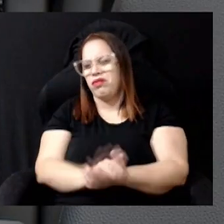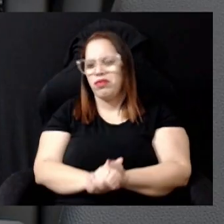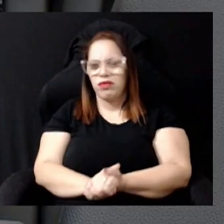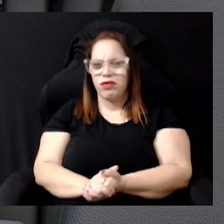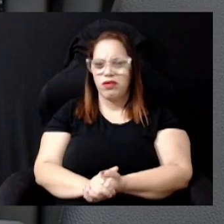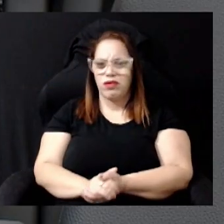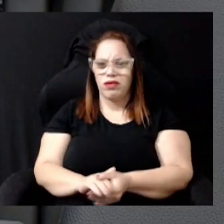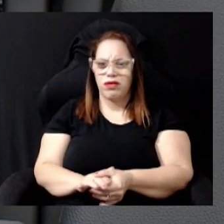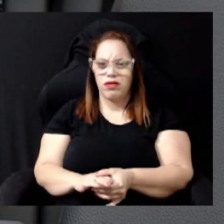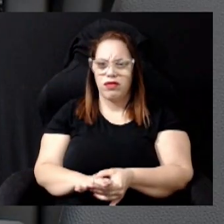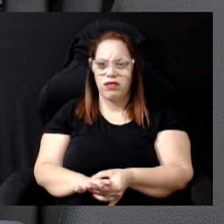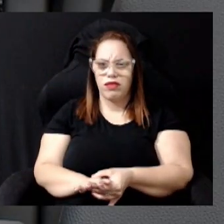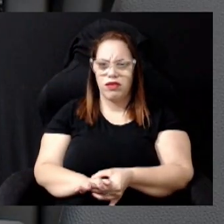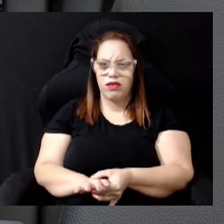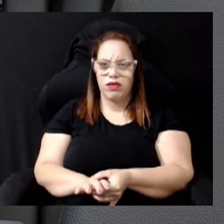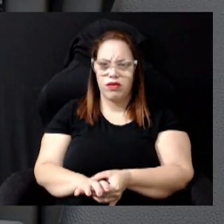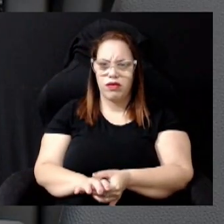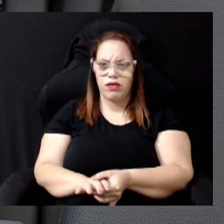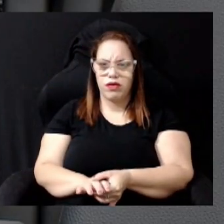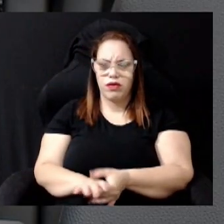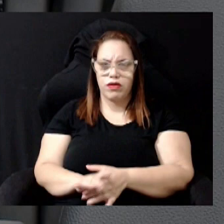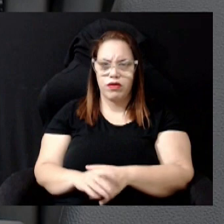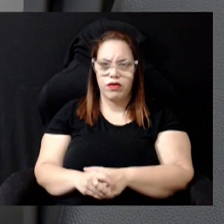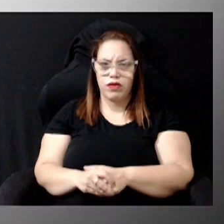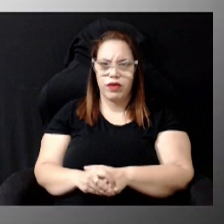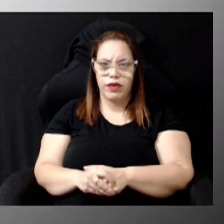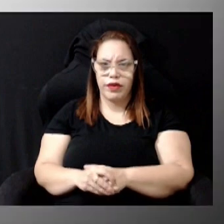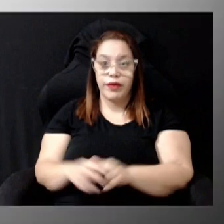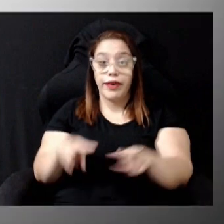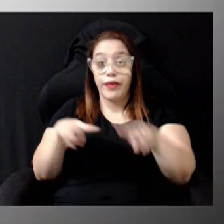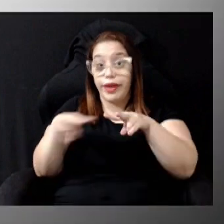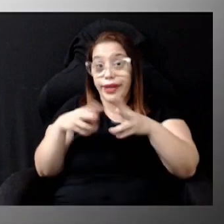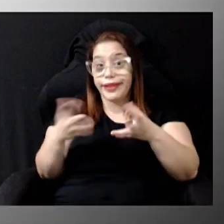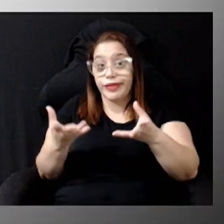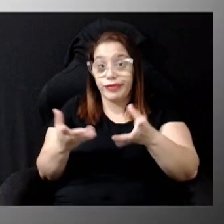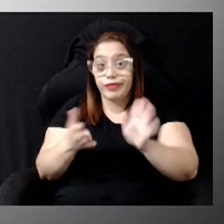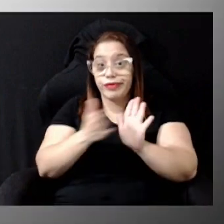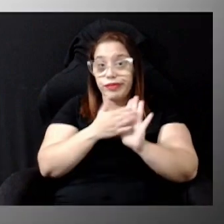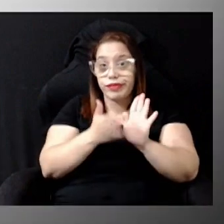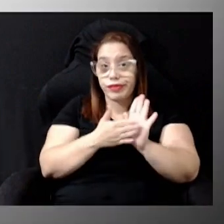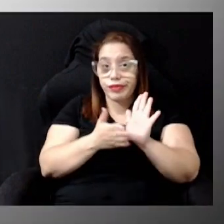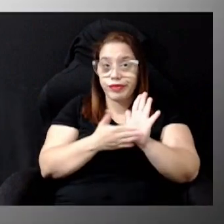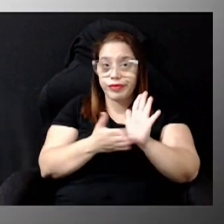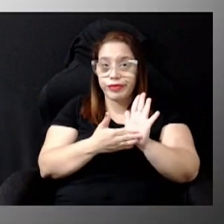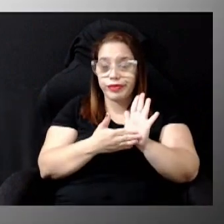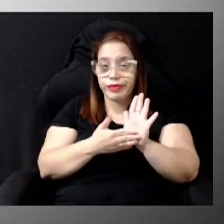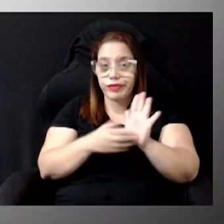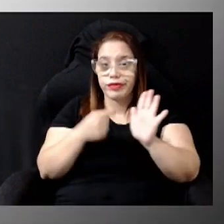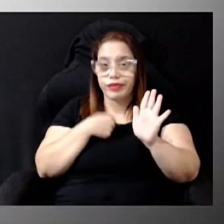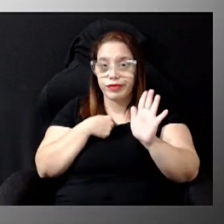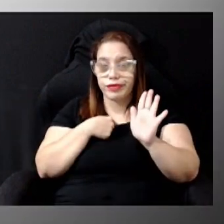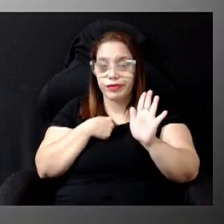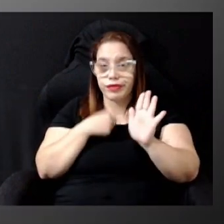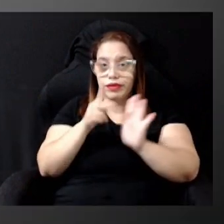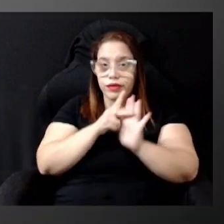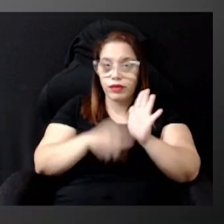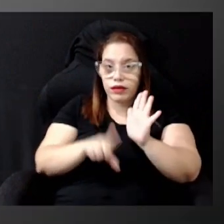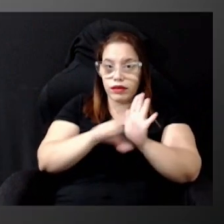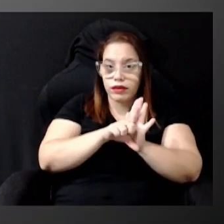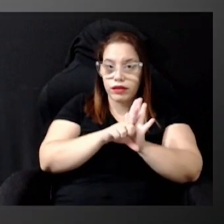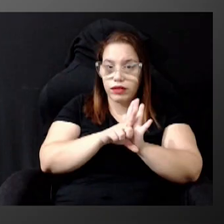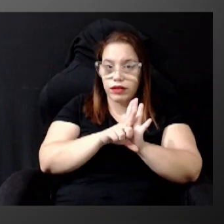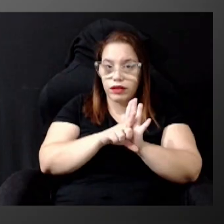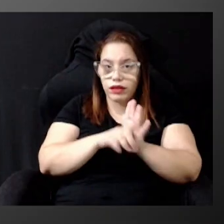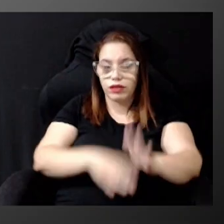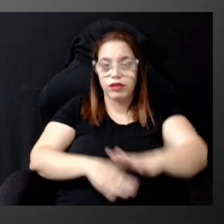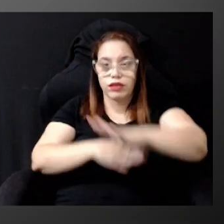uma das principais funções nossas enquanto parlamentar é fiscalizar. Inclusive, eu tenho um projeto de lei que está tramitando na Câmara, que é